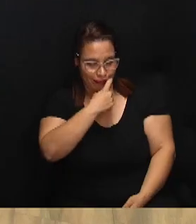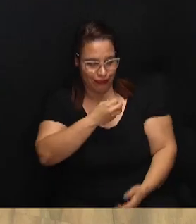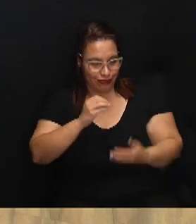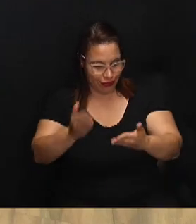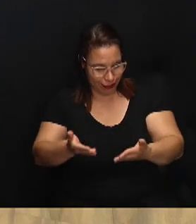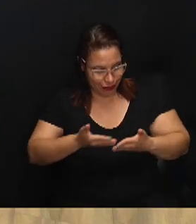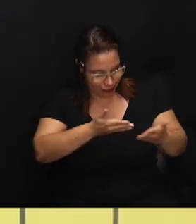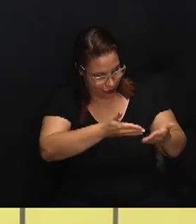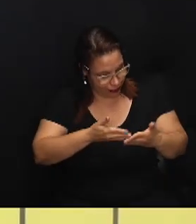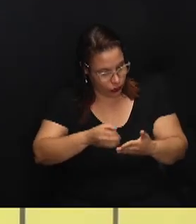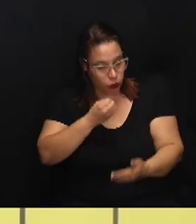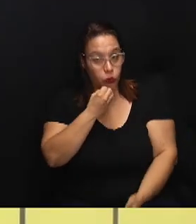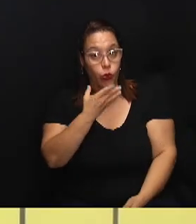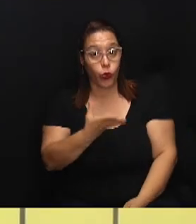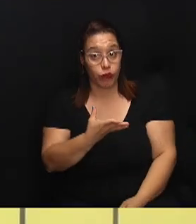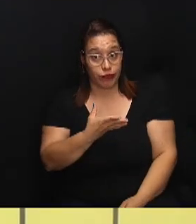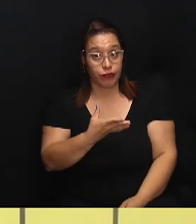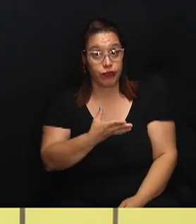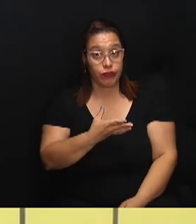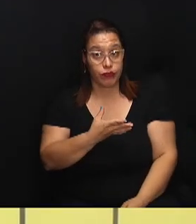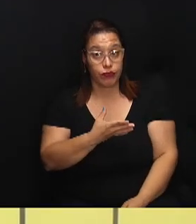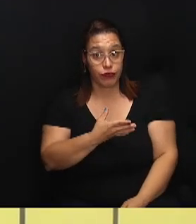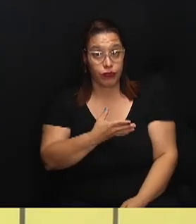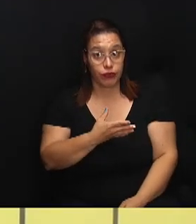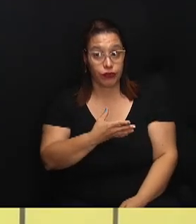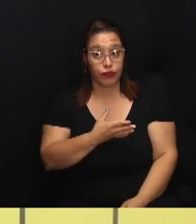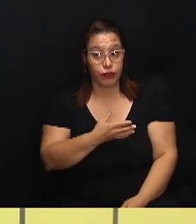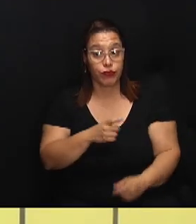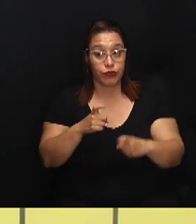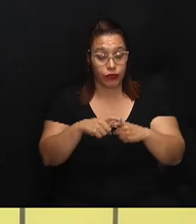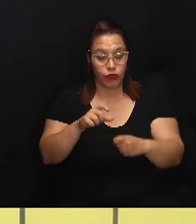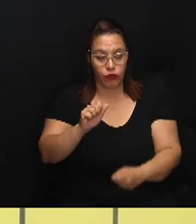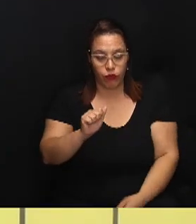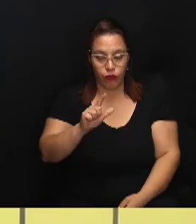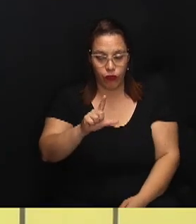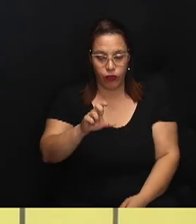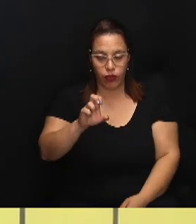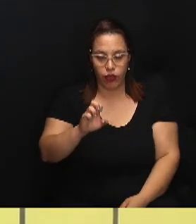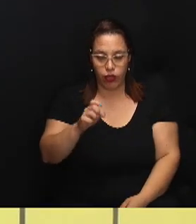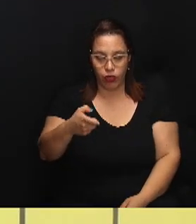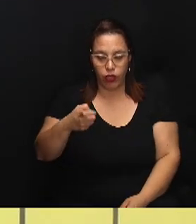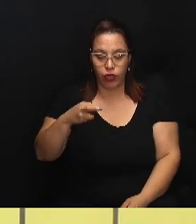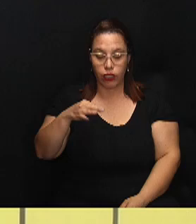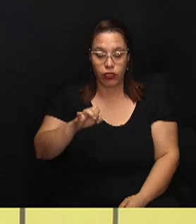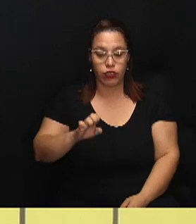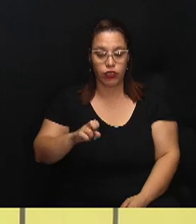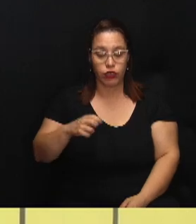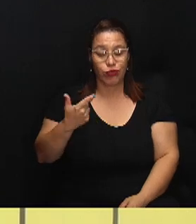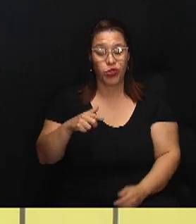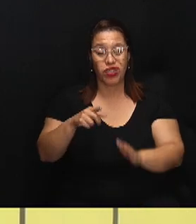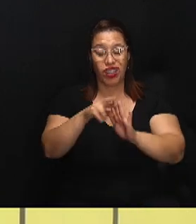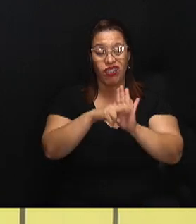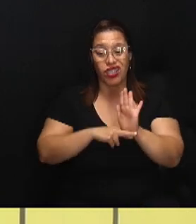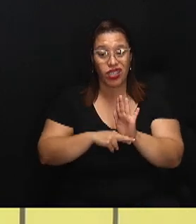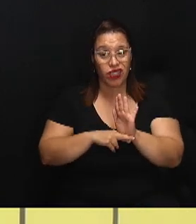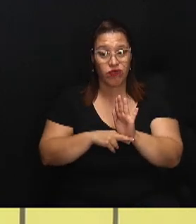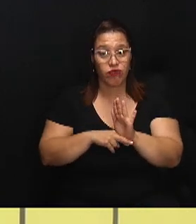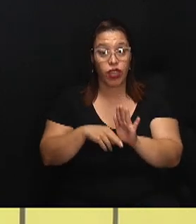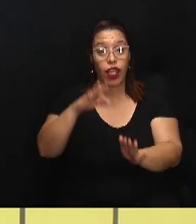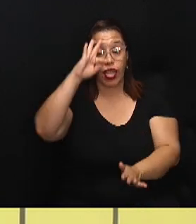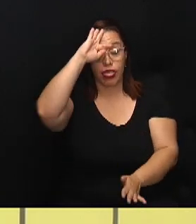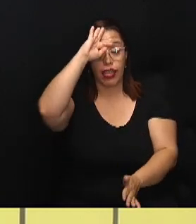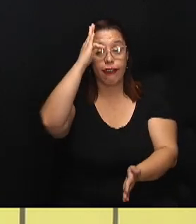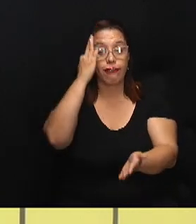convite. Bom, como o doutor Alexandre bem colocou, né, não existe receita de bolo, né, mas tenha fé,